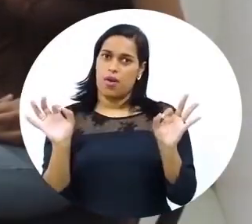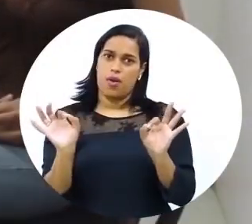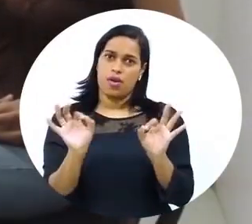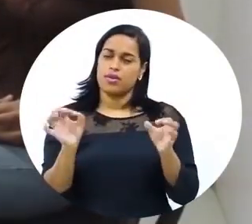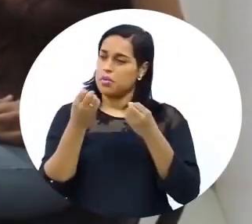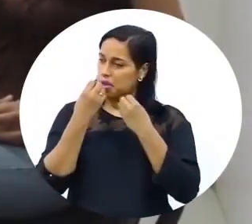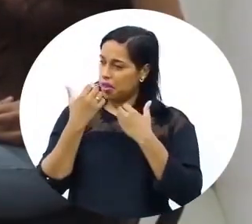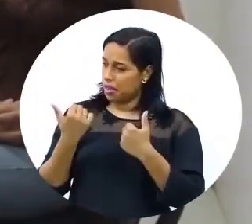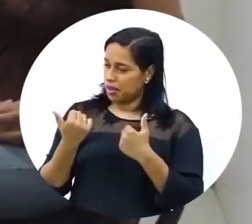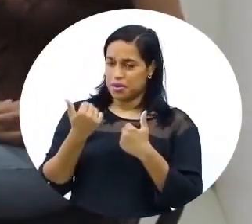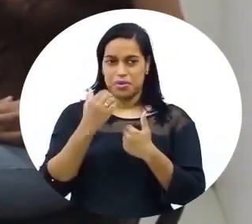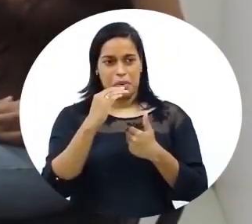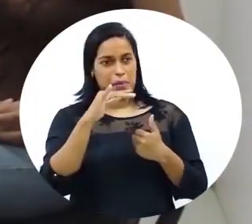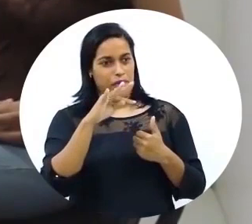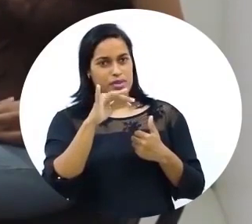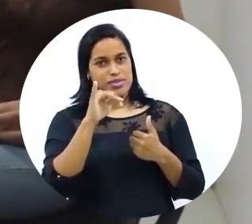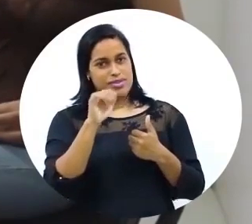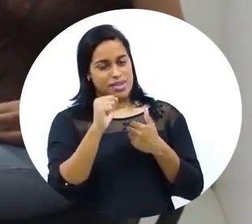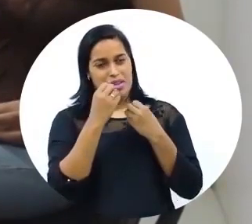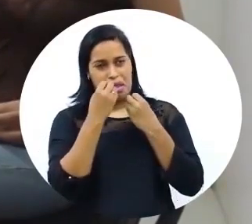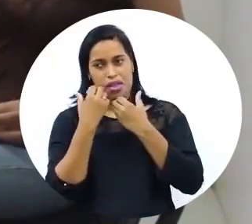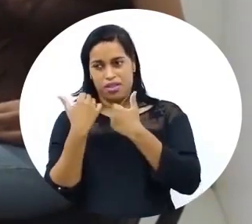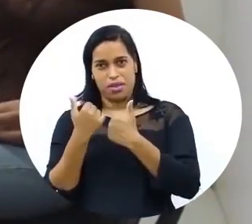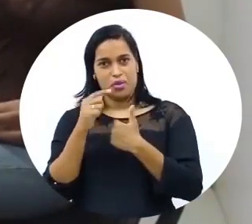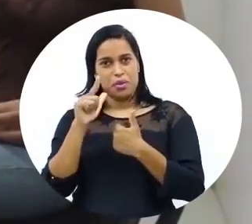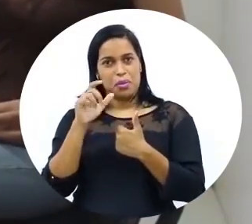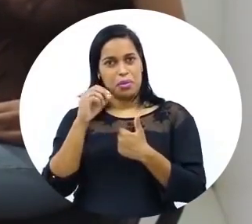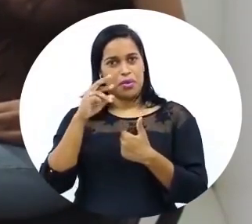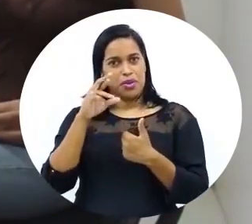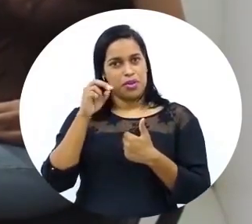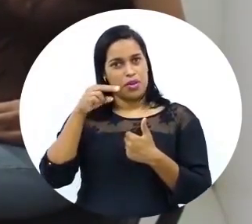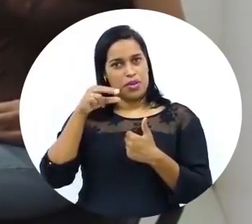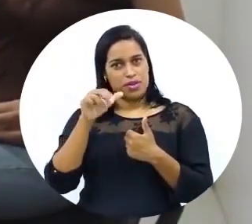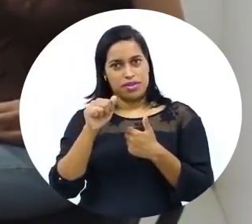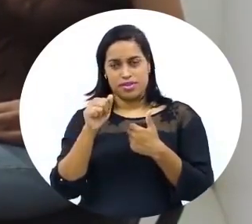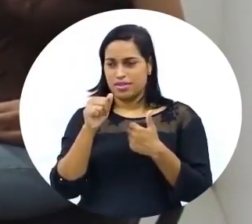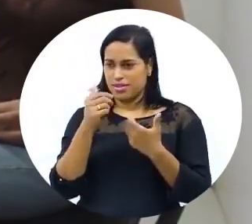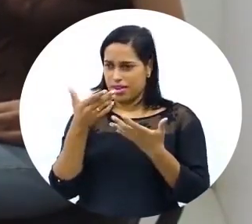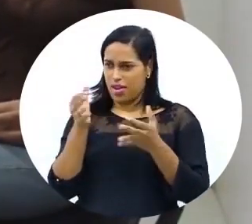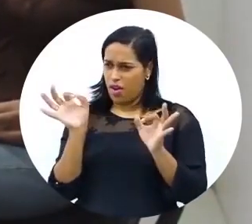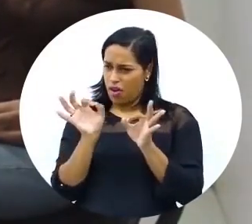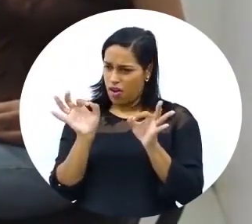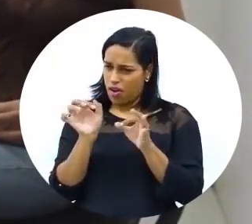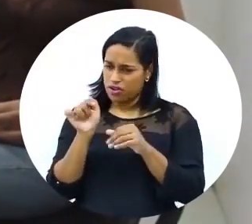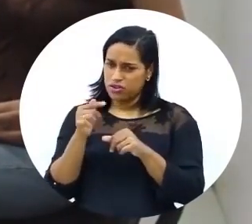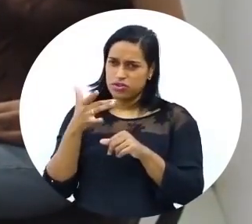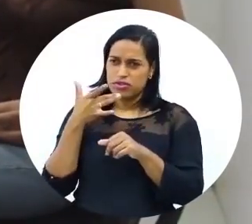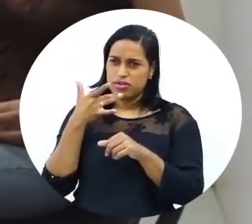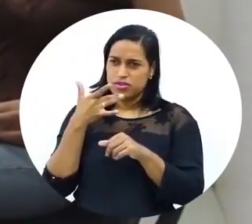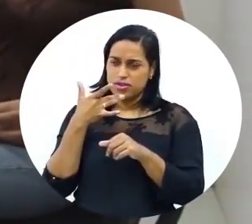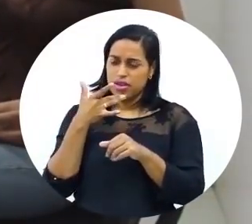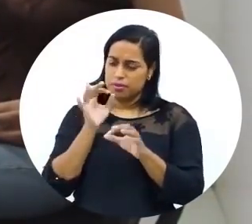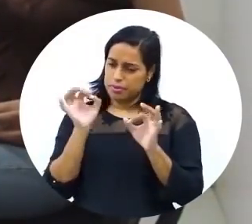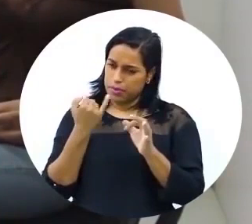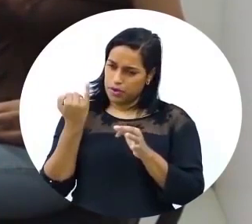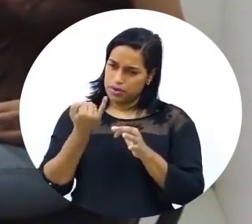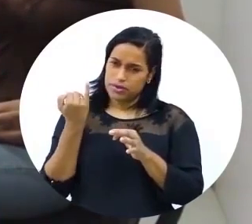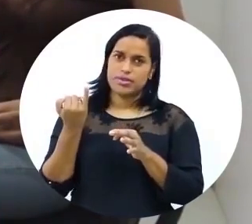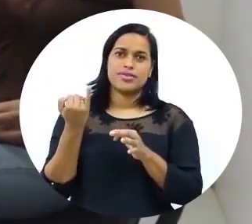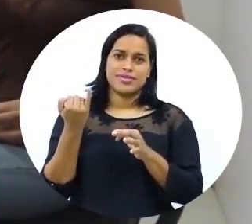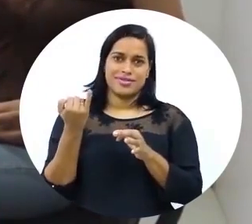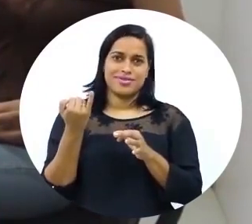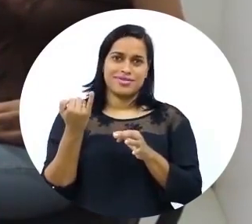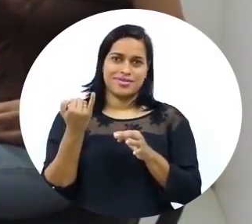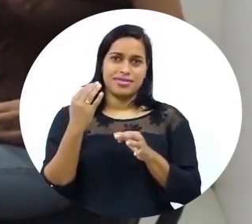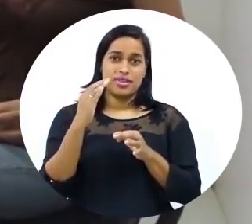Tudo bom, Cíntia? Tudo bom, Lorena? Seja bem-vinda. Obrigada. Você gosta desse chá de frutas vermelhas? Adoro. Então vamos lá.